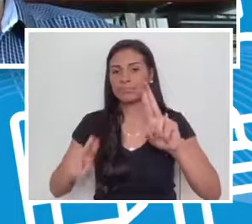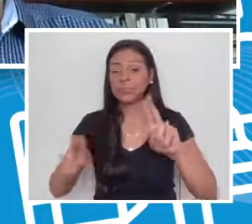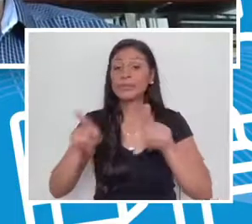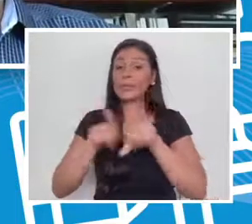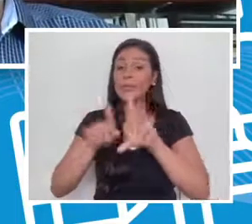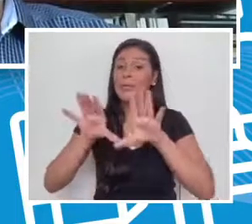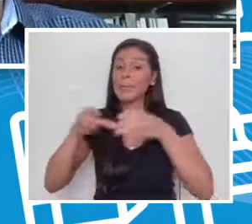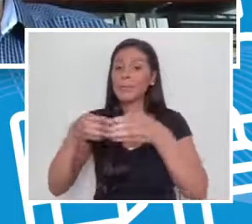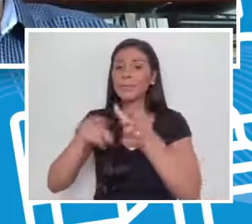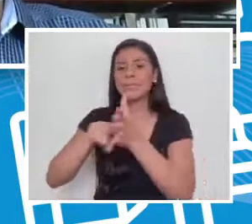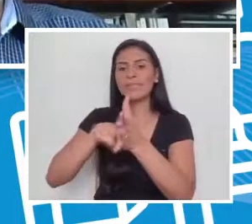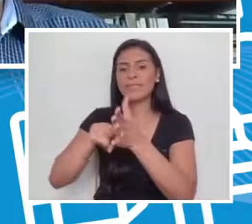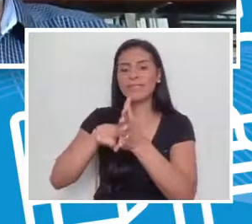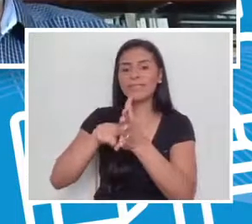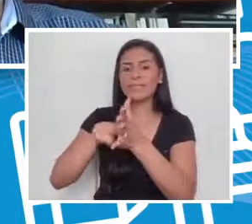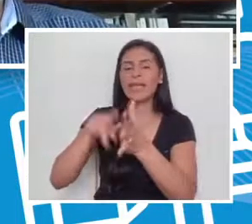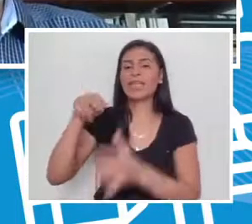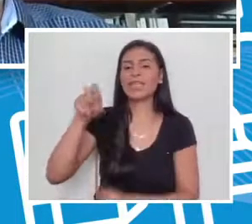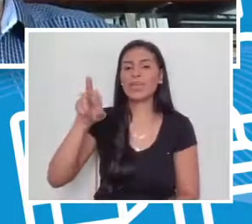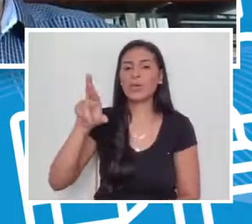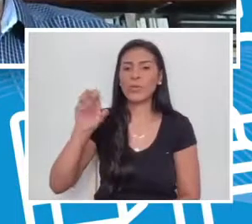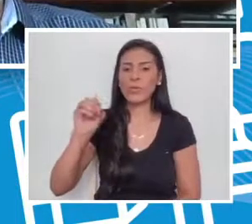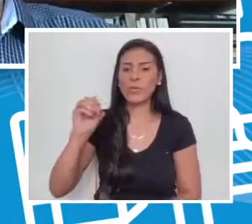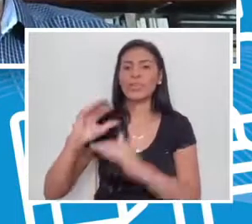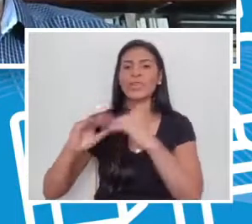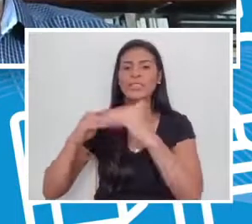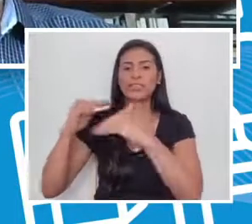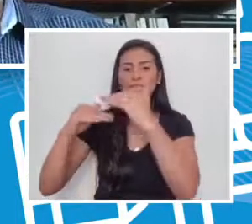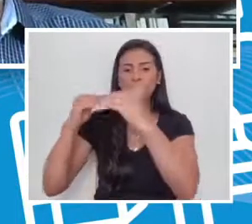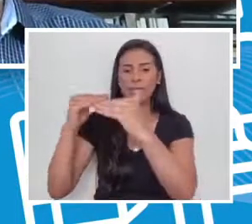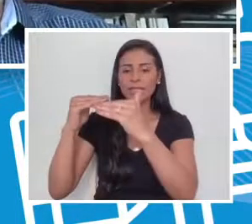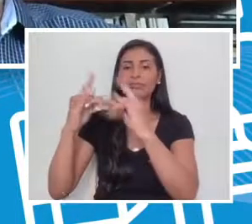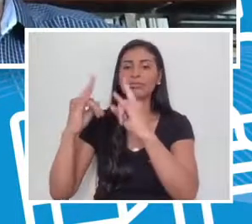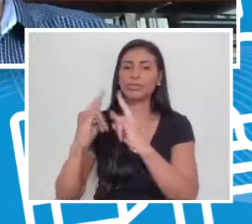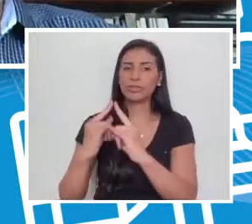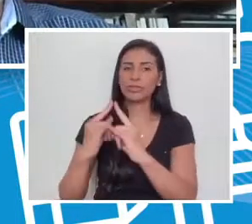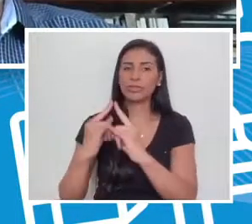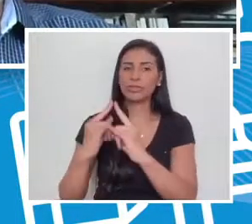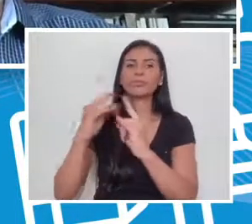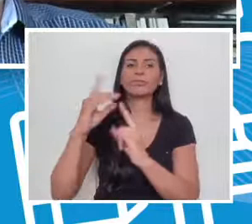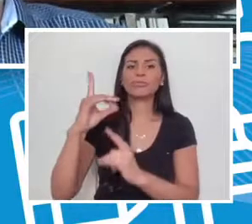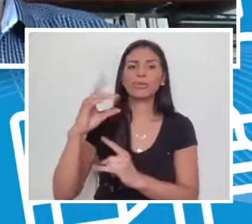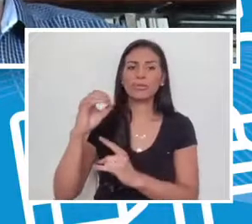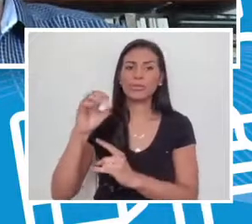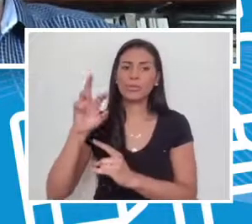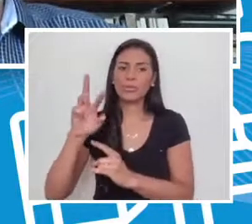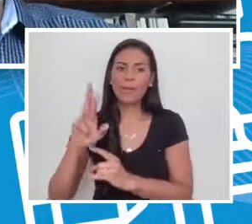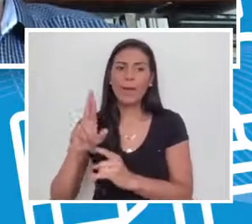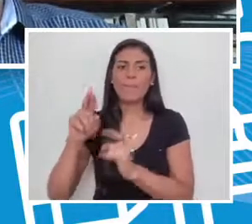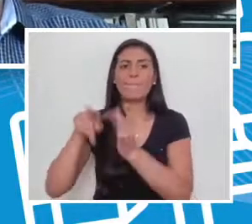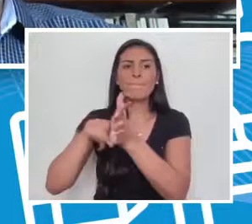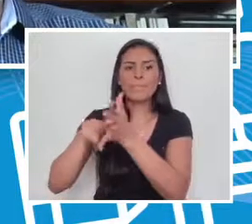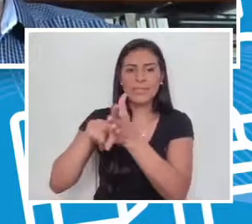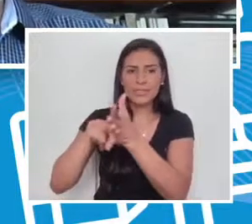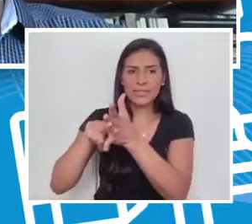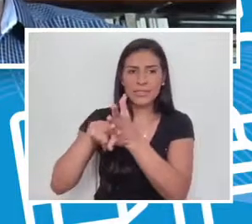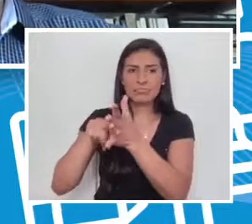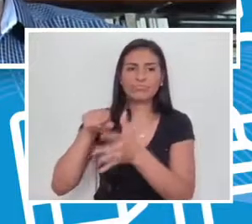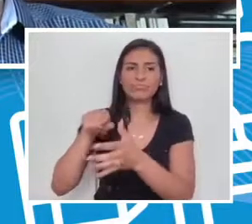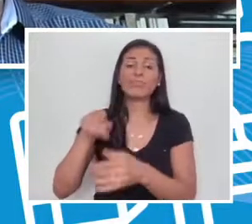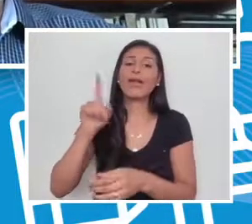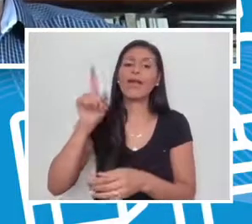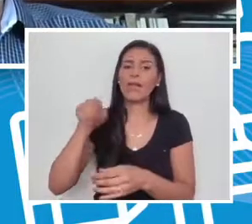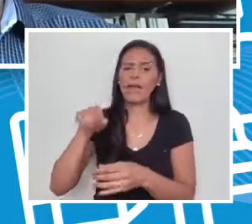em neurodesenvolvimento no Instituto DOR de Pesquisa e Ensino. Ele é membro titular da Academia Brasileira